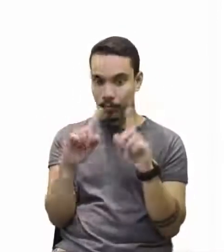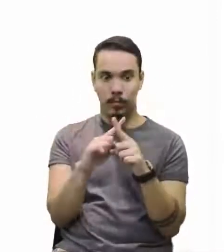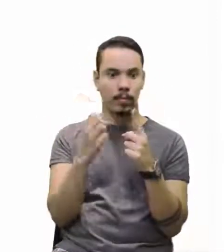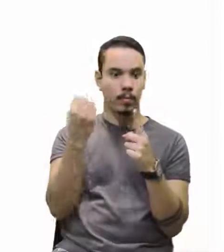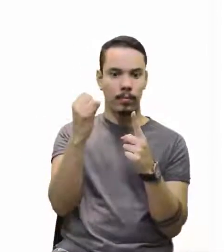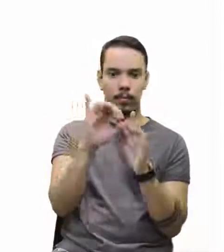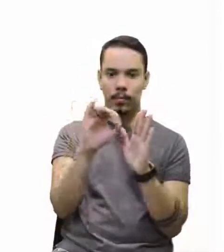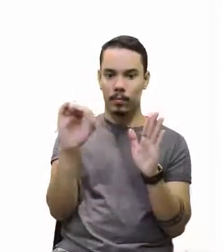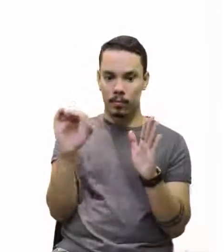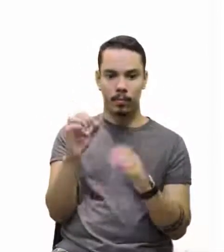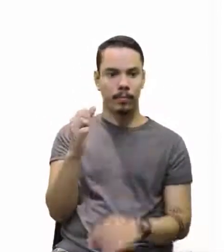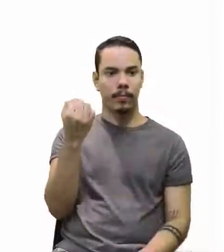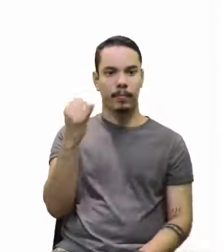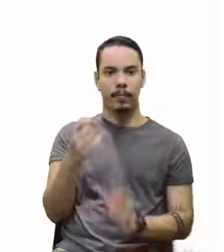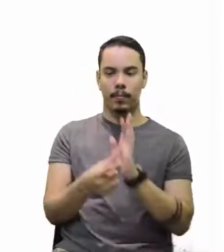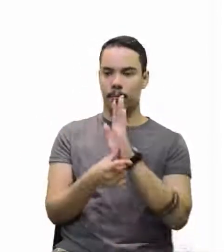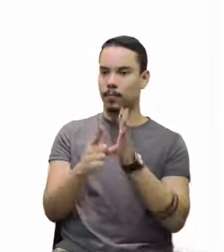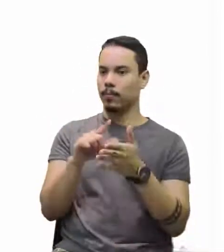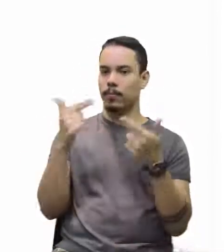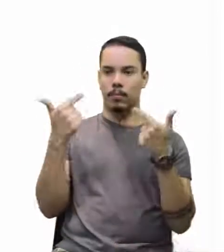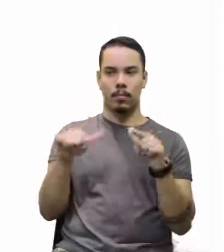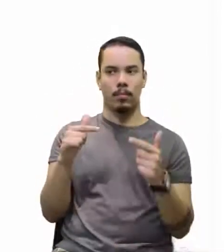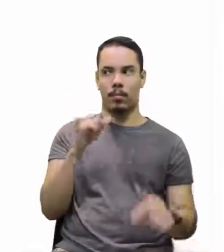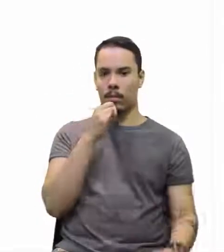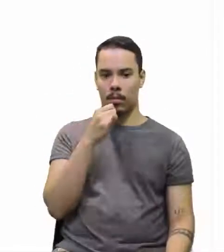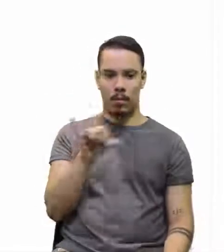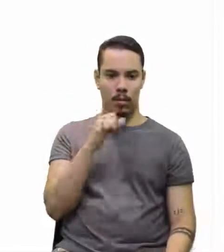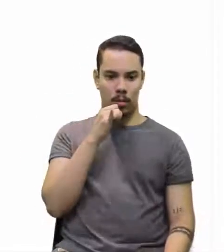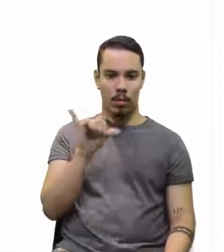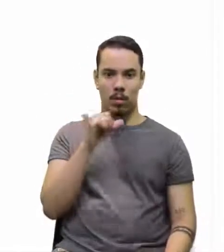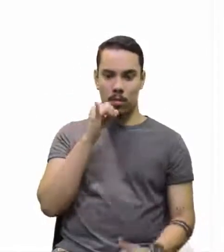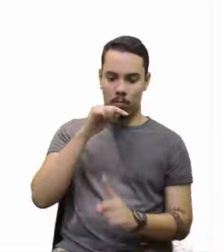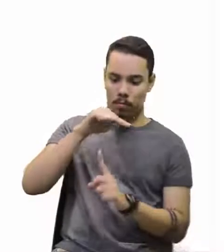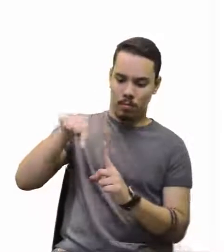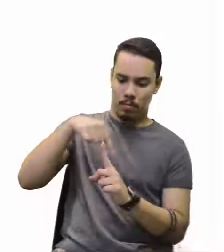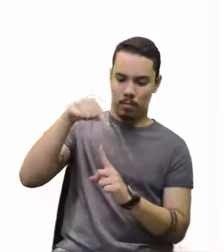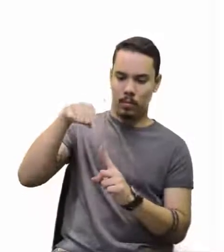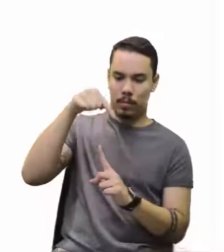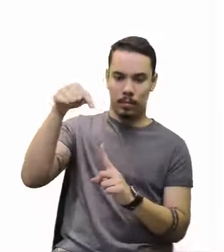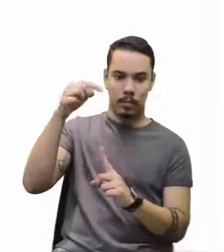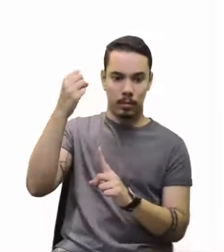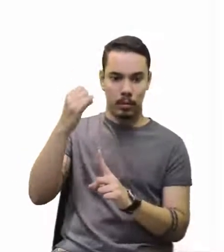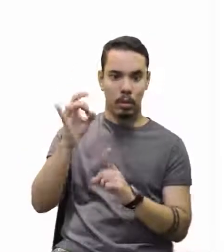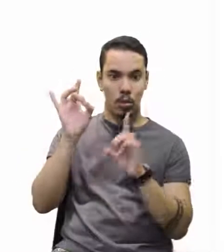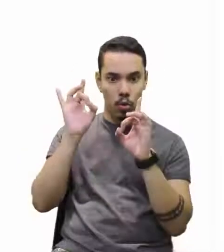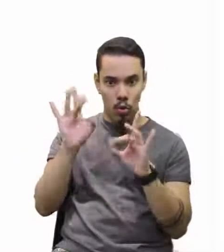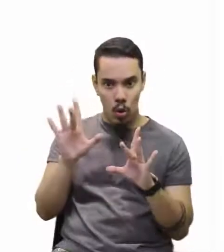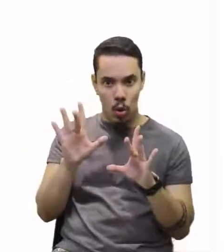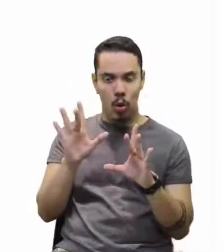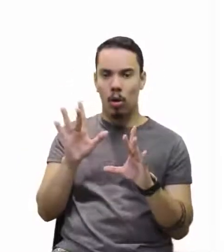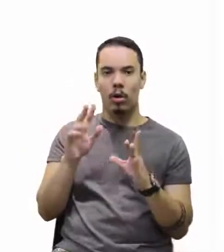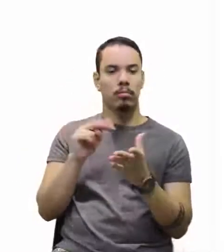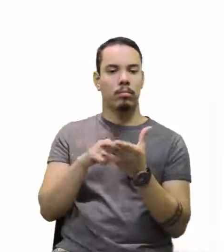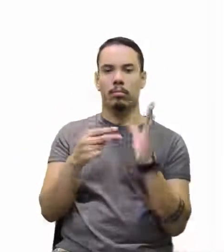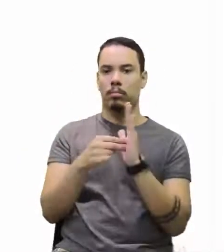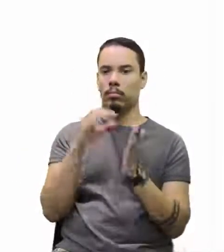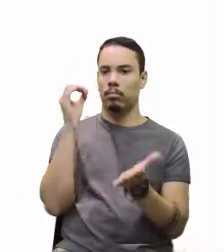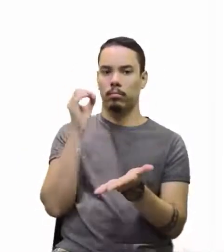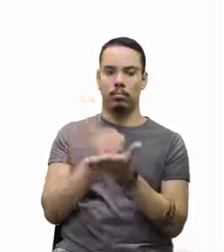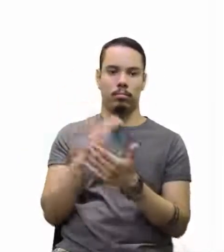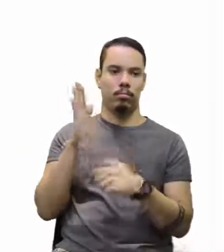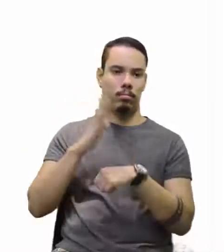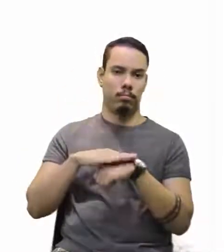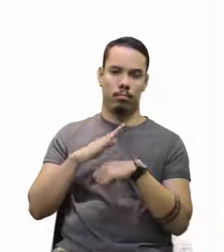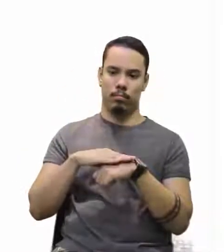não tivesse energia armazenada. Se fosse o circuito só do R, sem indutor, seria zero,